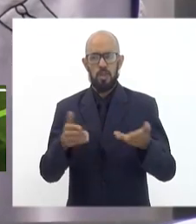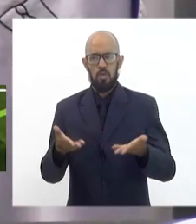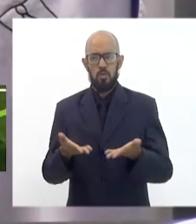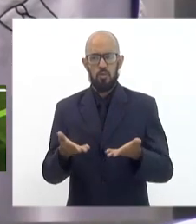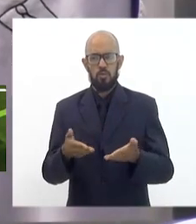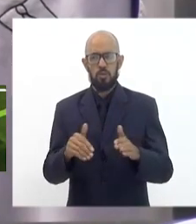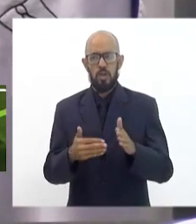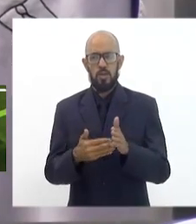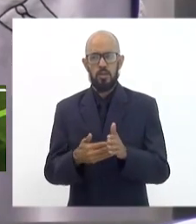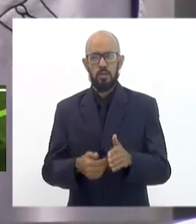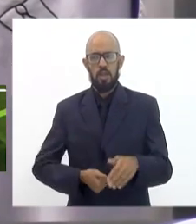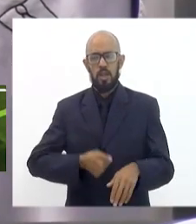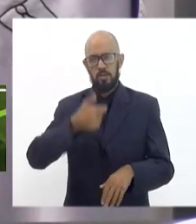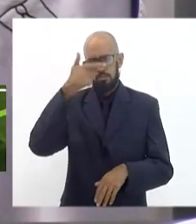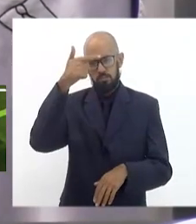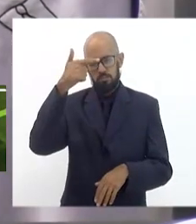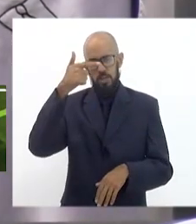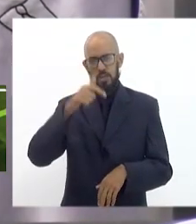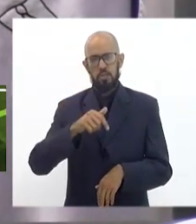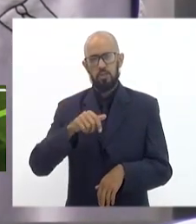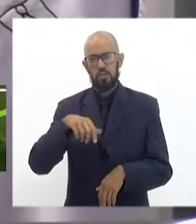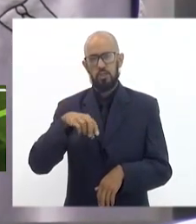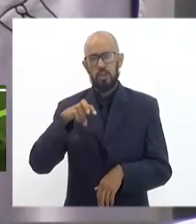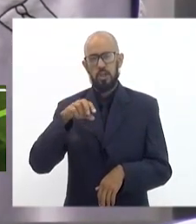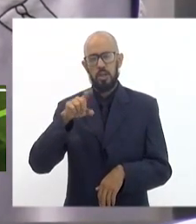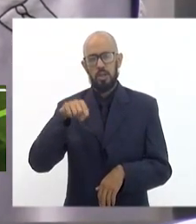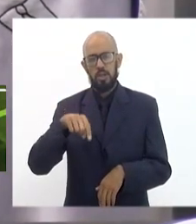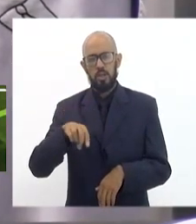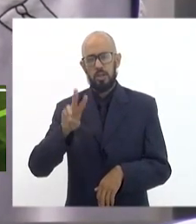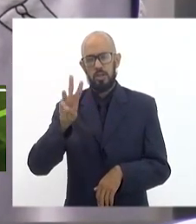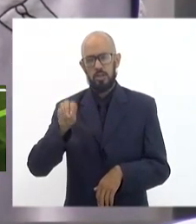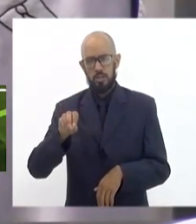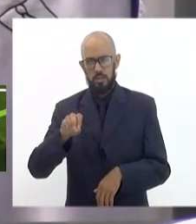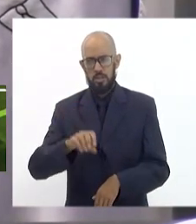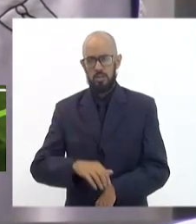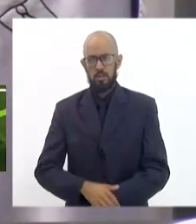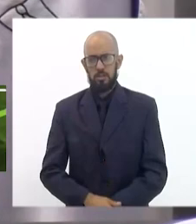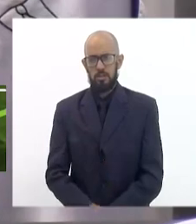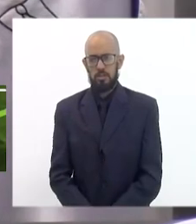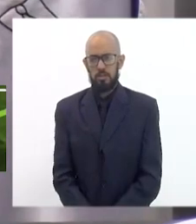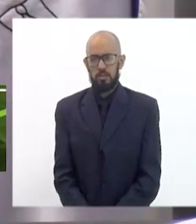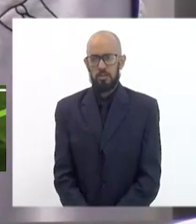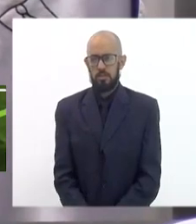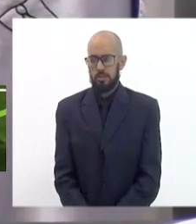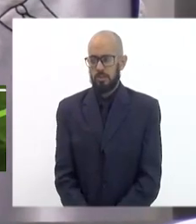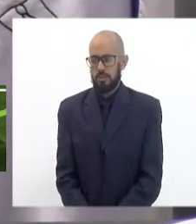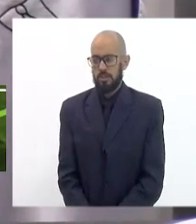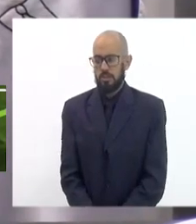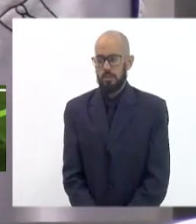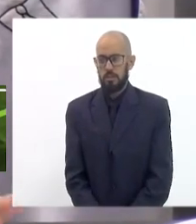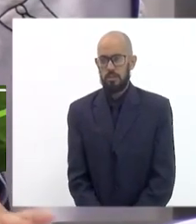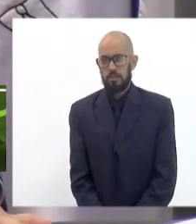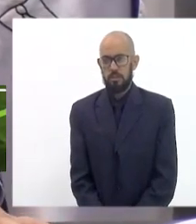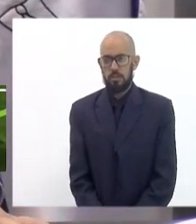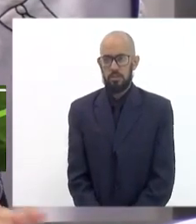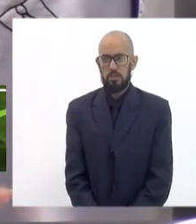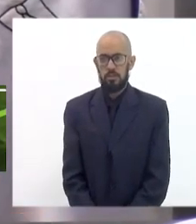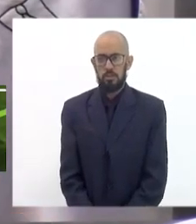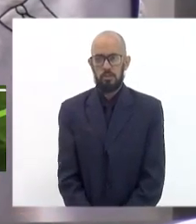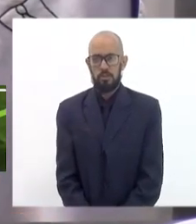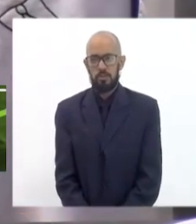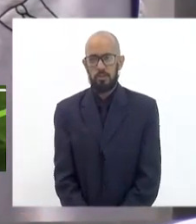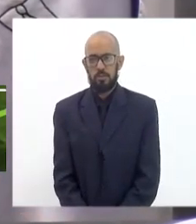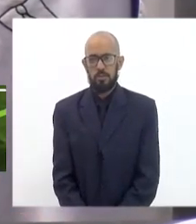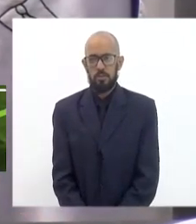até as 12:30 tudo que eu preciso tem hora de